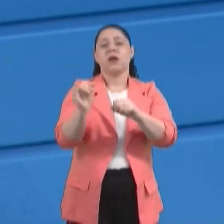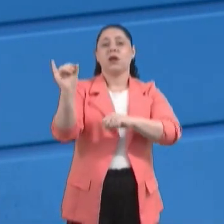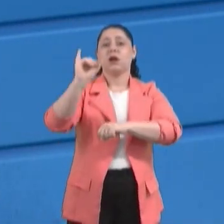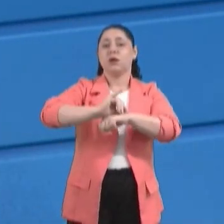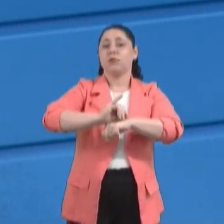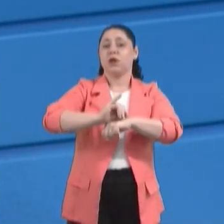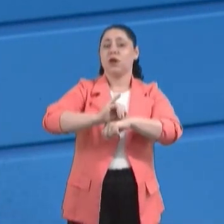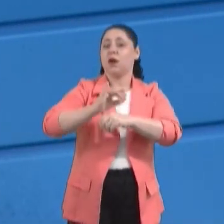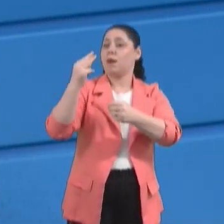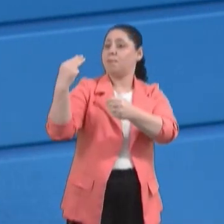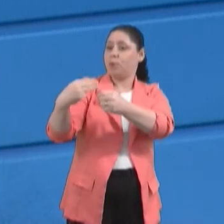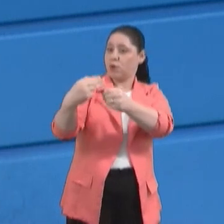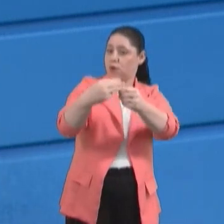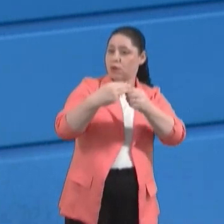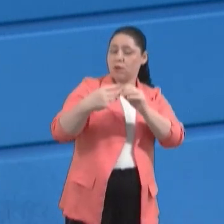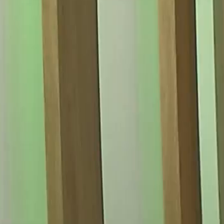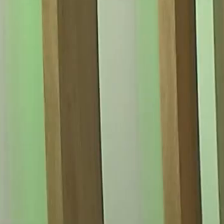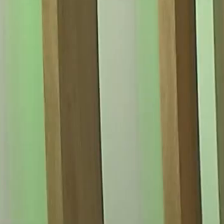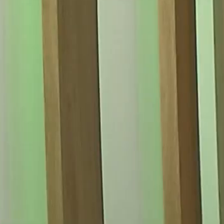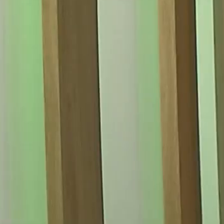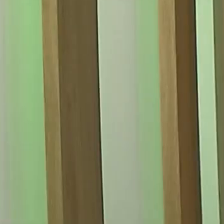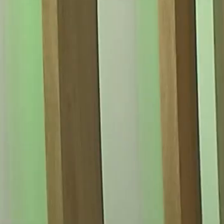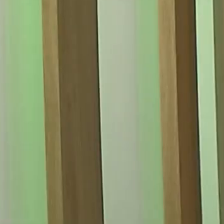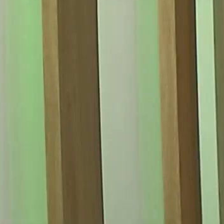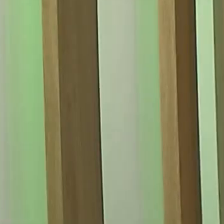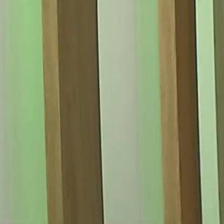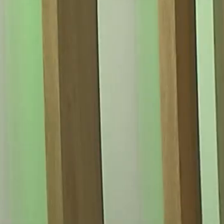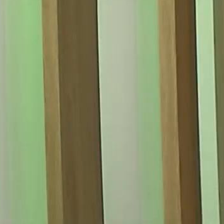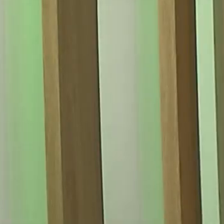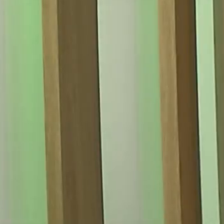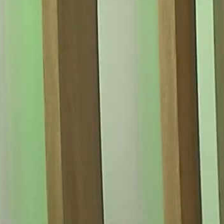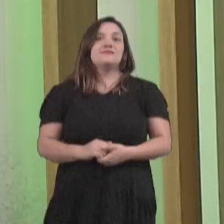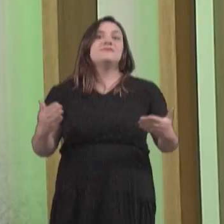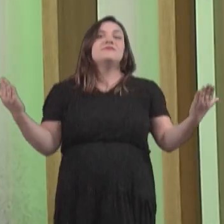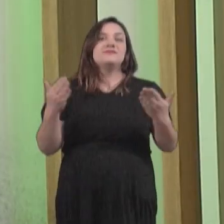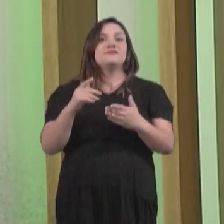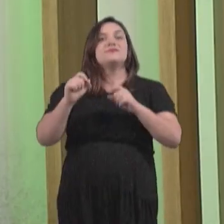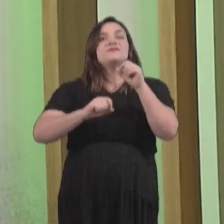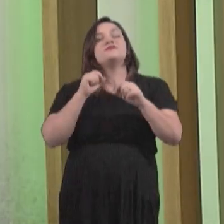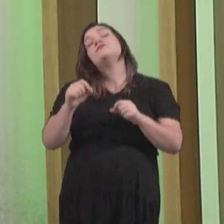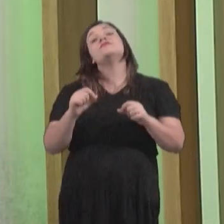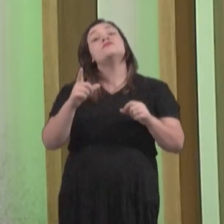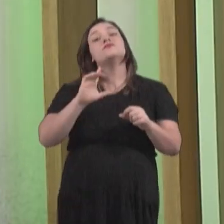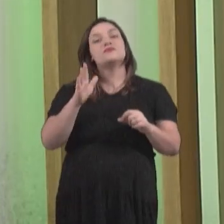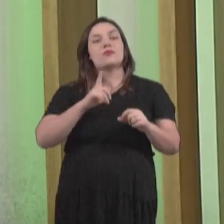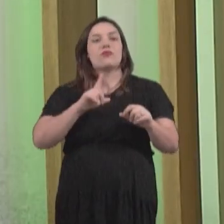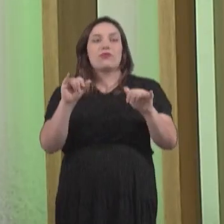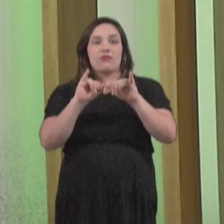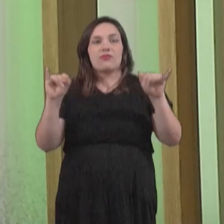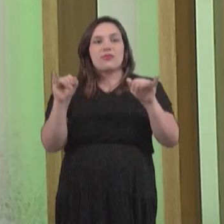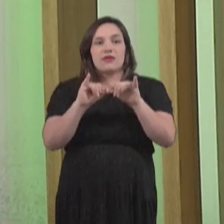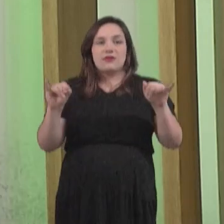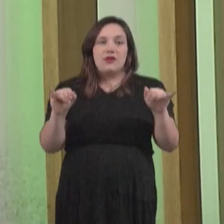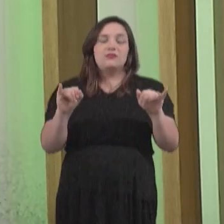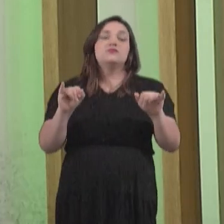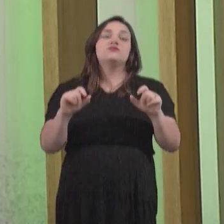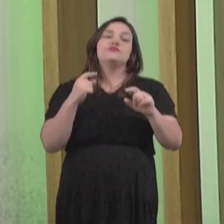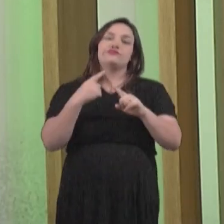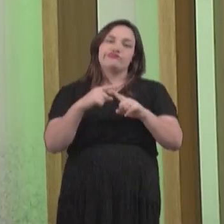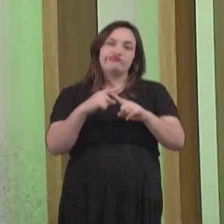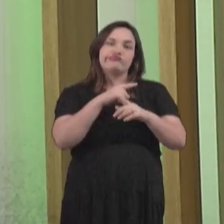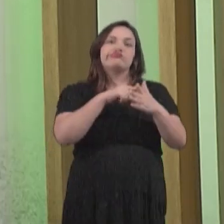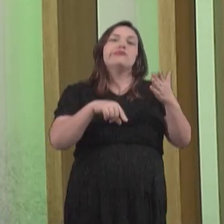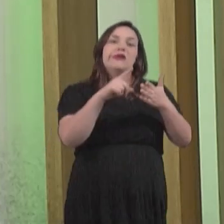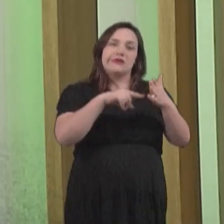capital e para os principais municípios do estado de Mato Grosso do Sul. Pois é, na semana passada a gente tinha aquelas informações sobre cancelamento de voos